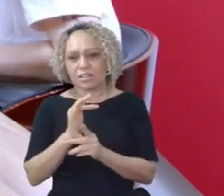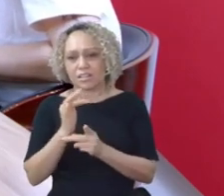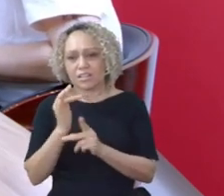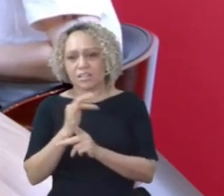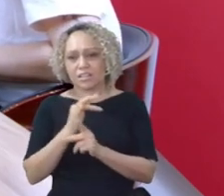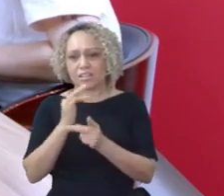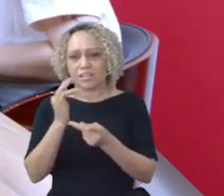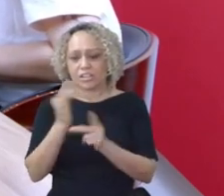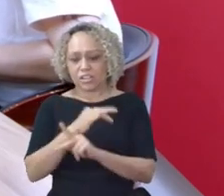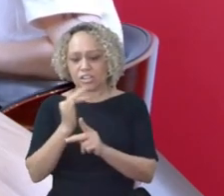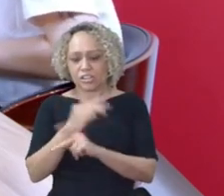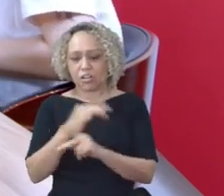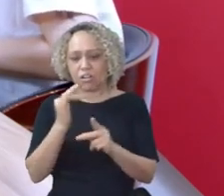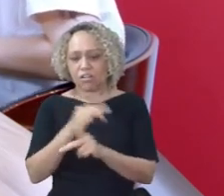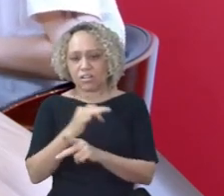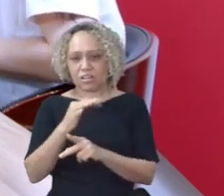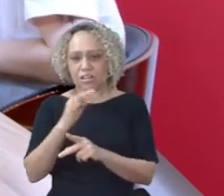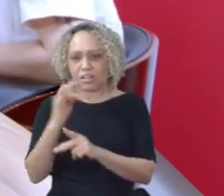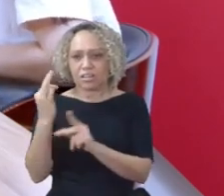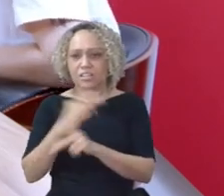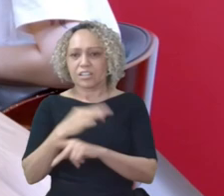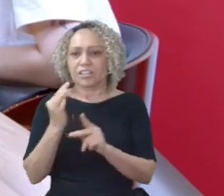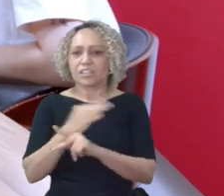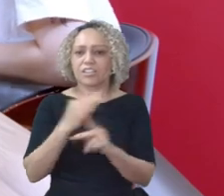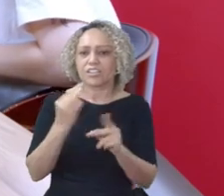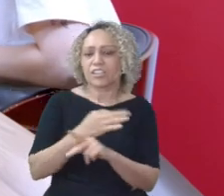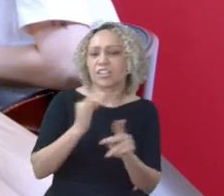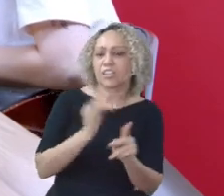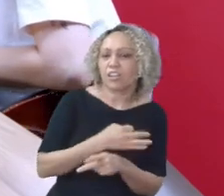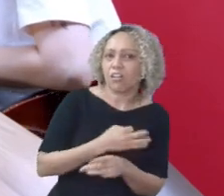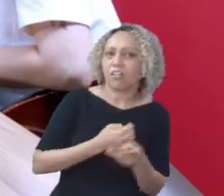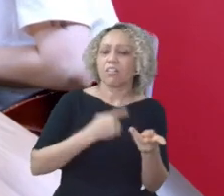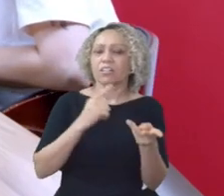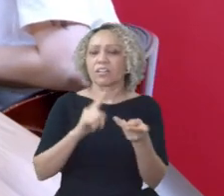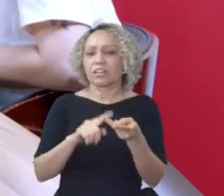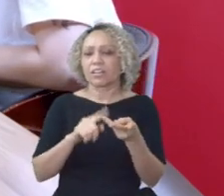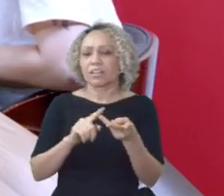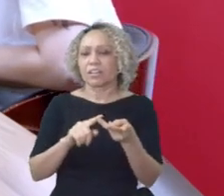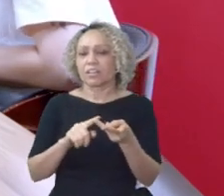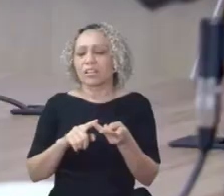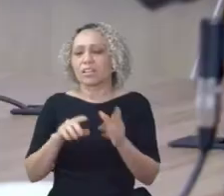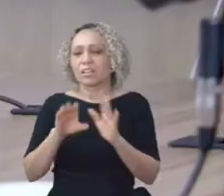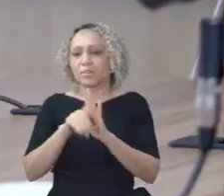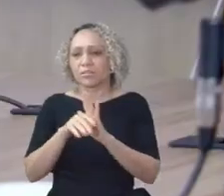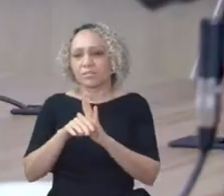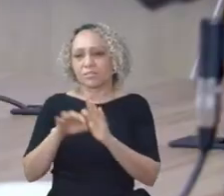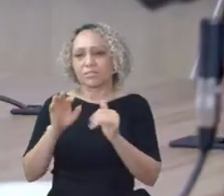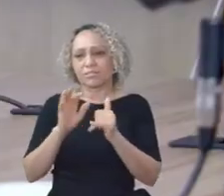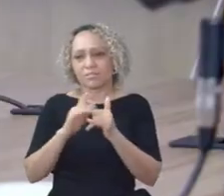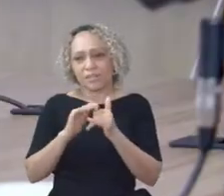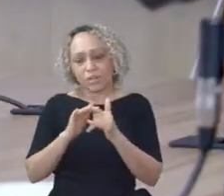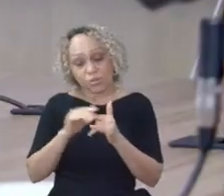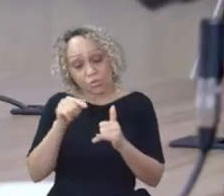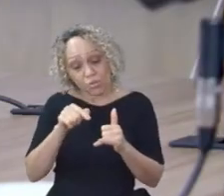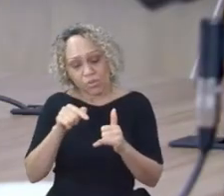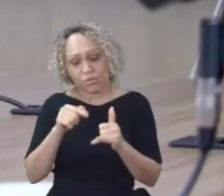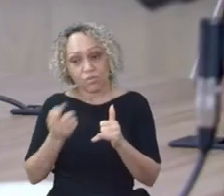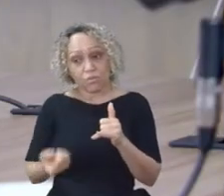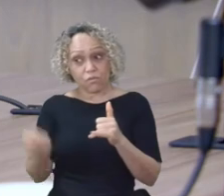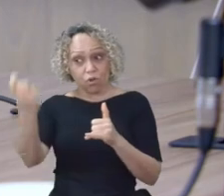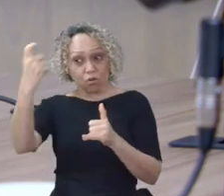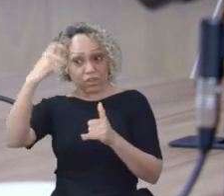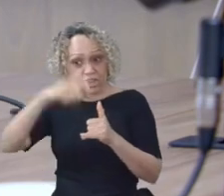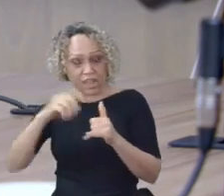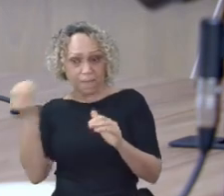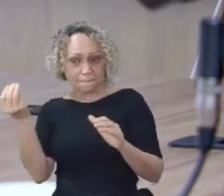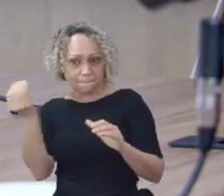enfim, e também, mas também eu tenho tentado voltar a produzir conteúdo no YouTube, que foi onde eu comecei, então eu quero voltar